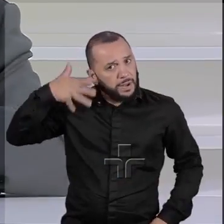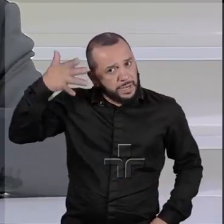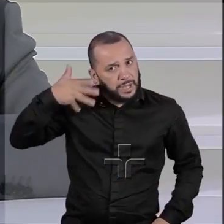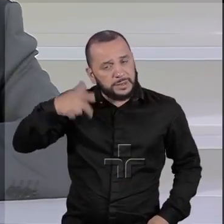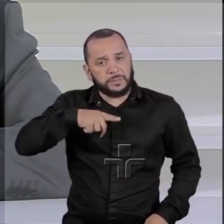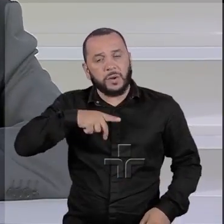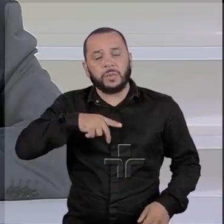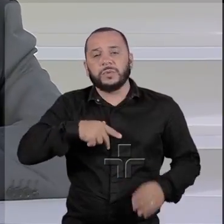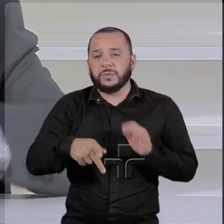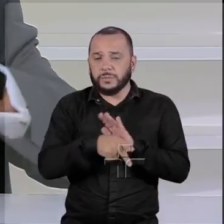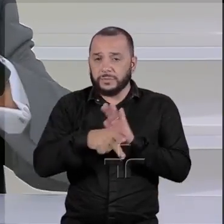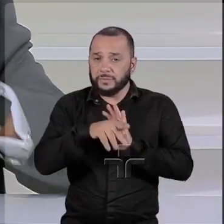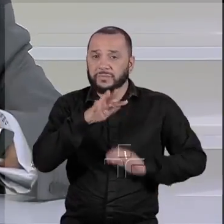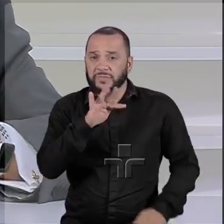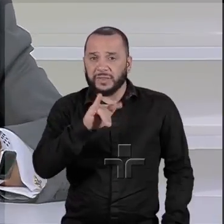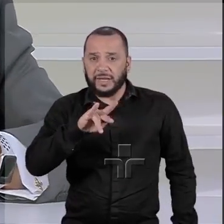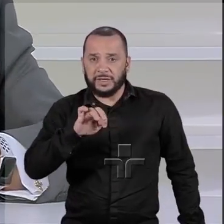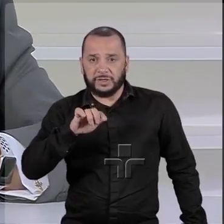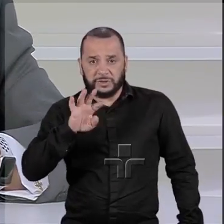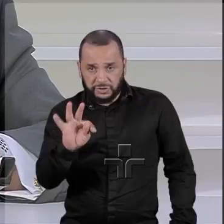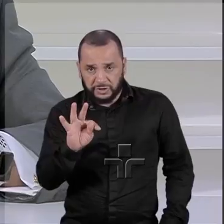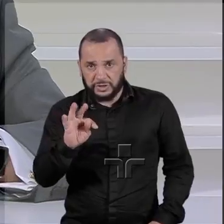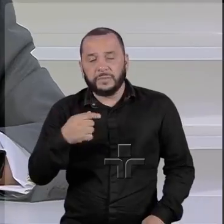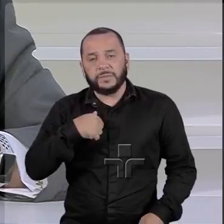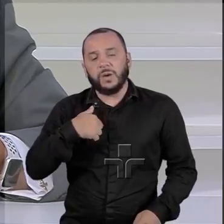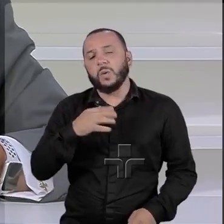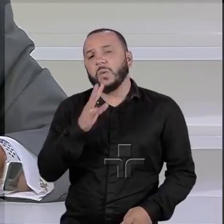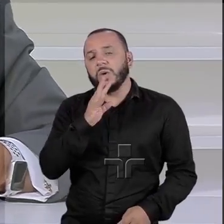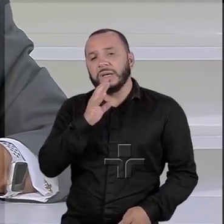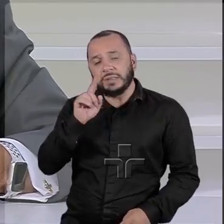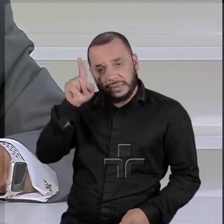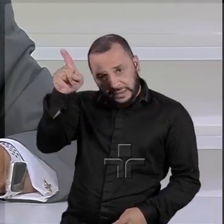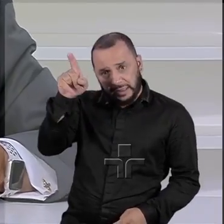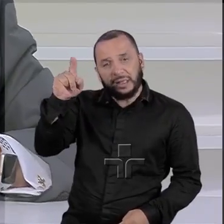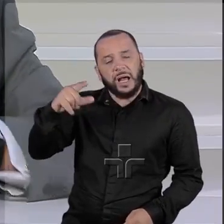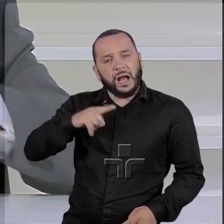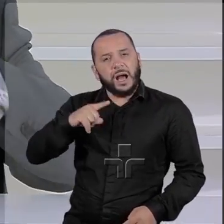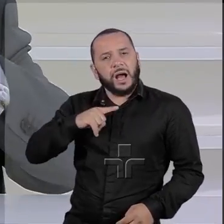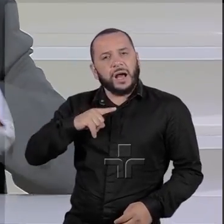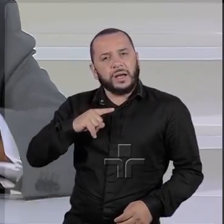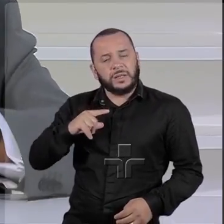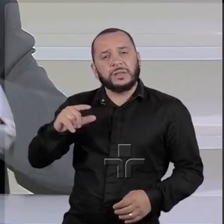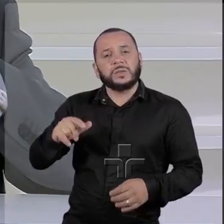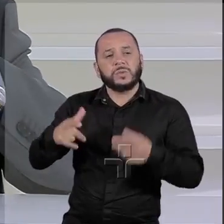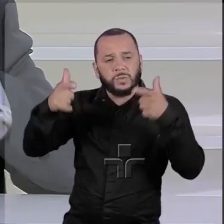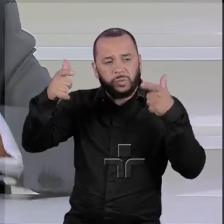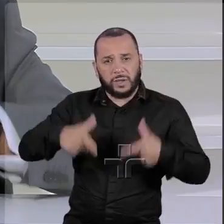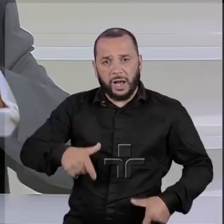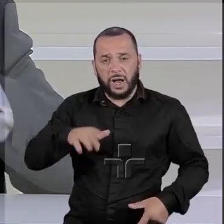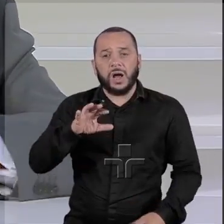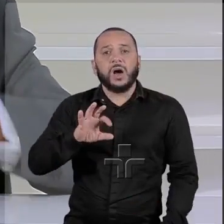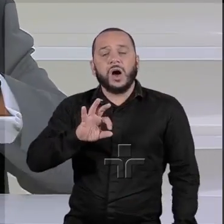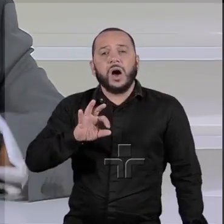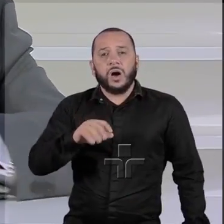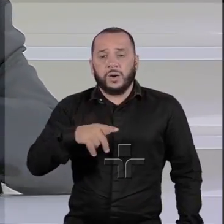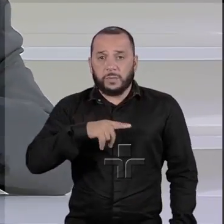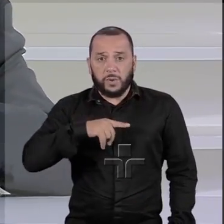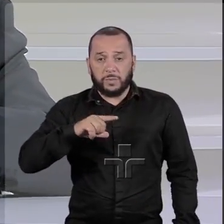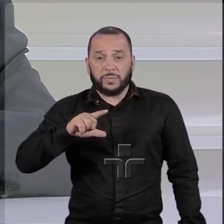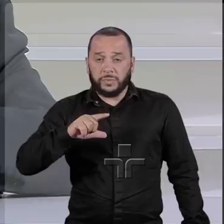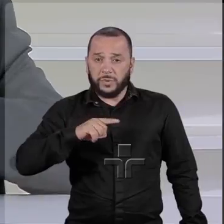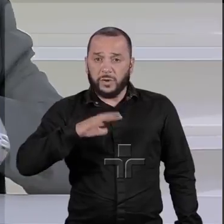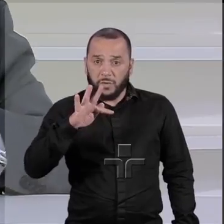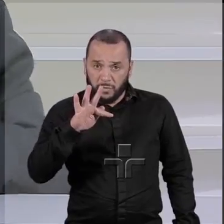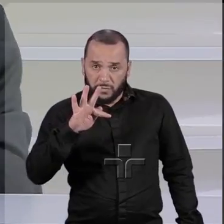Jacksonville, na Flórida. E conheci lá o fundador. Ele era um major do Exército. E foi ele que fundou o mais importante fundo